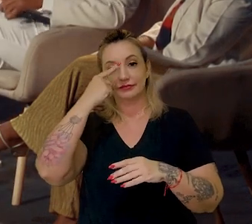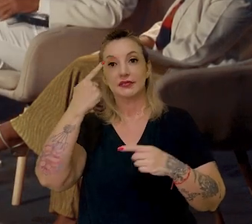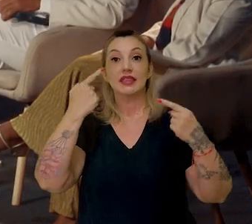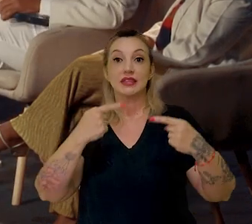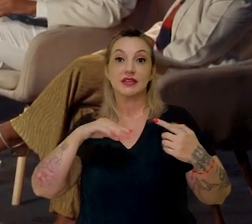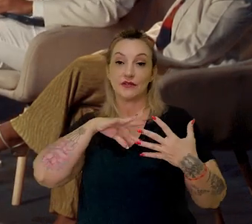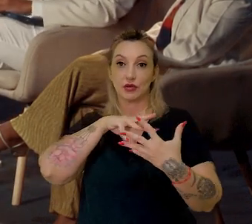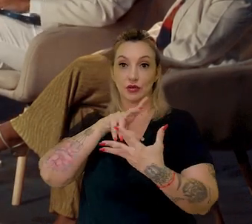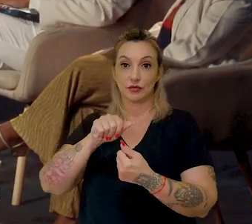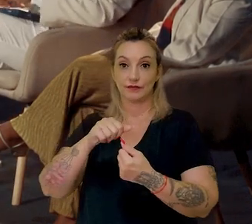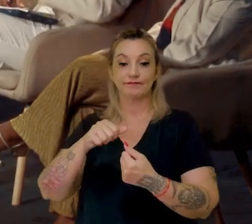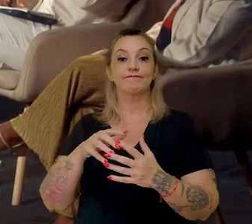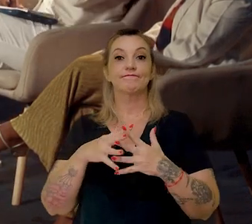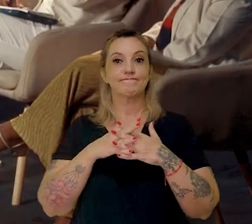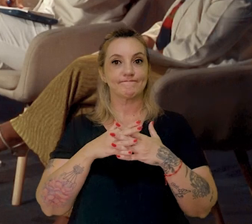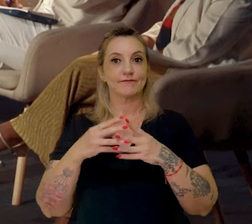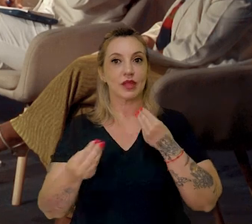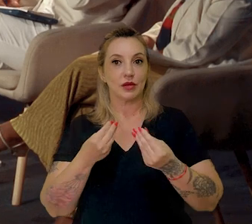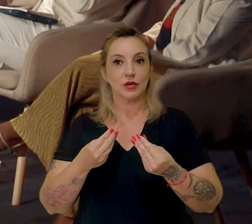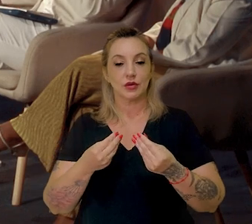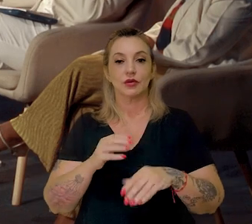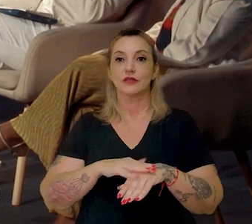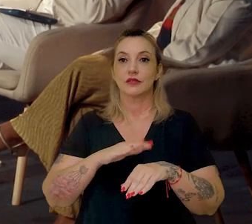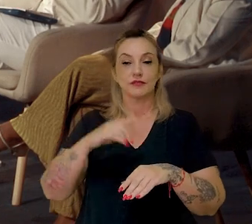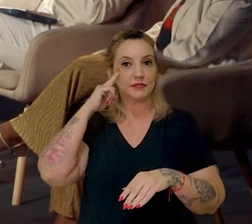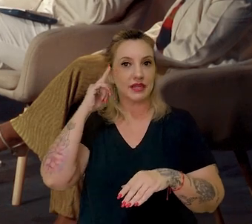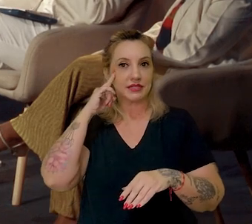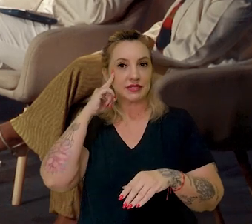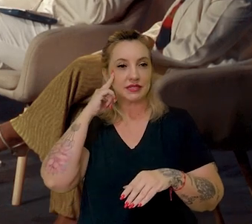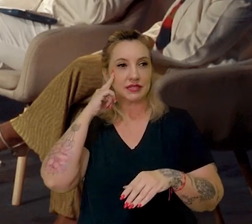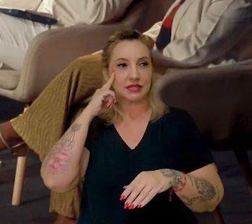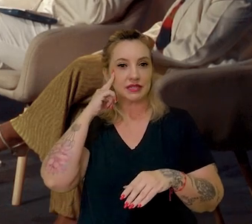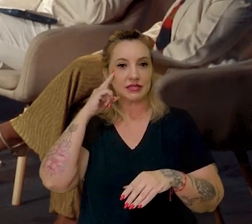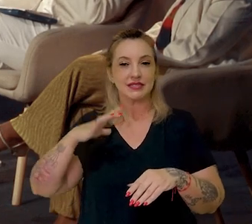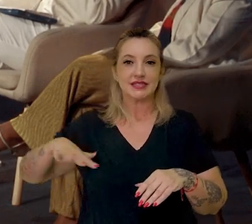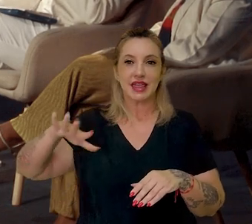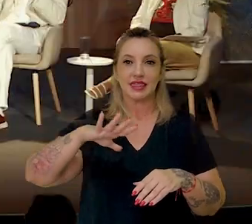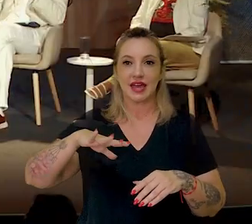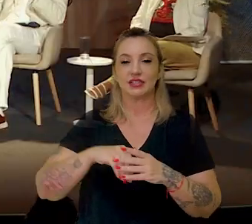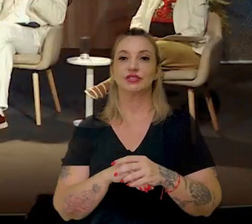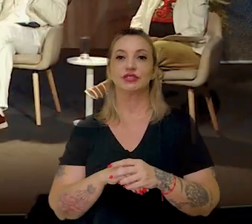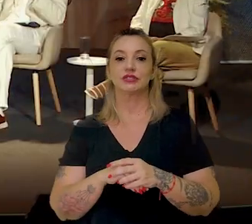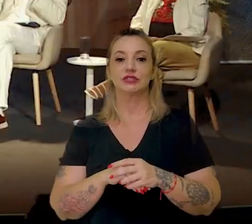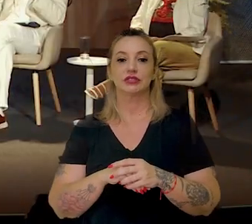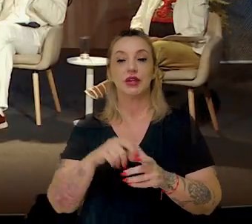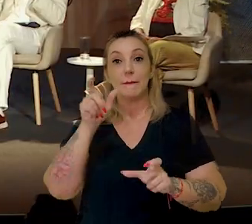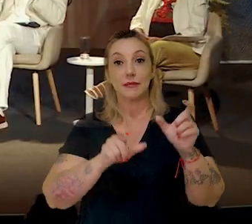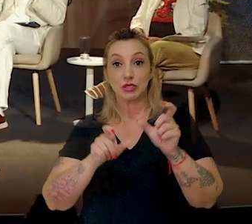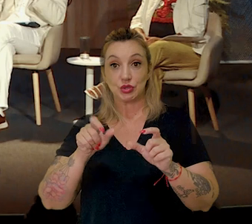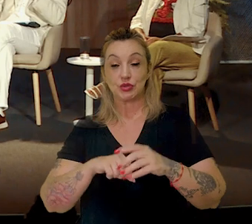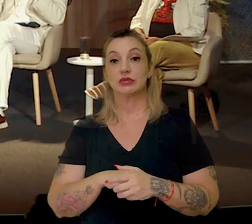desafios globais que afetam o como a gente atua pensando nessa que a gente atua nas cidades que a gente atua com pessoas